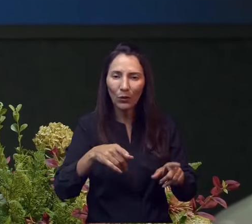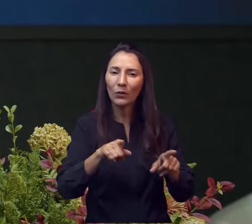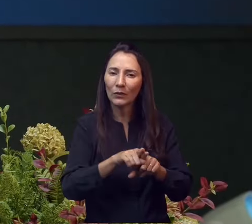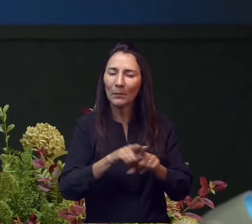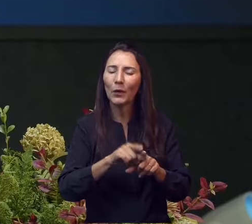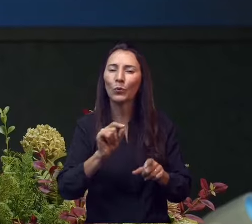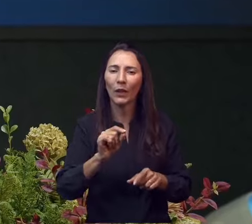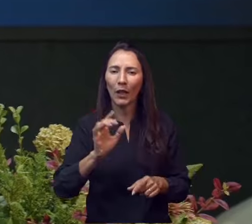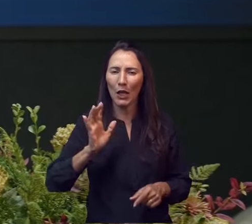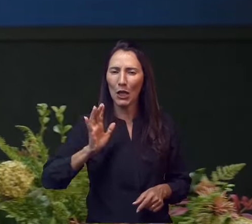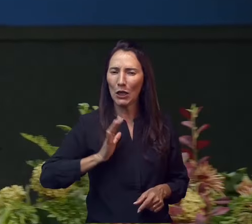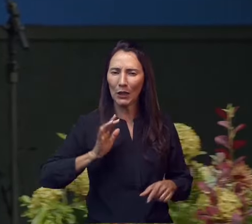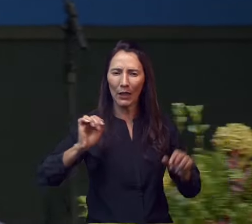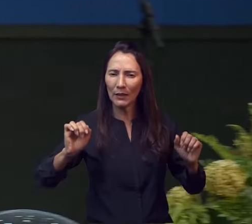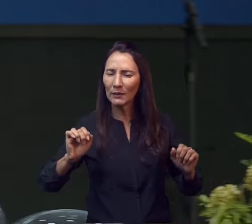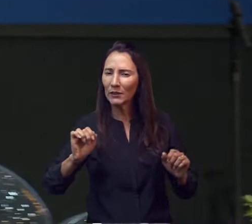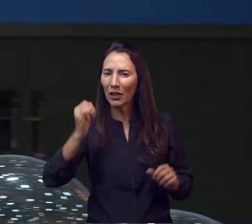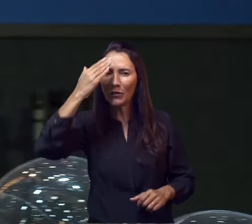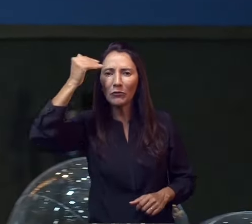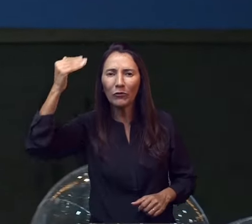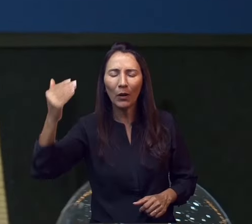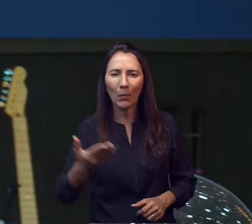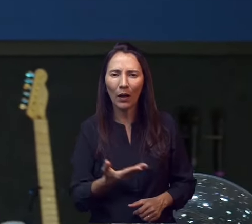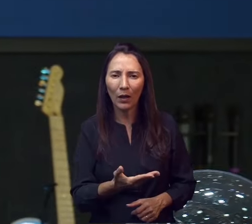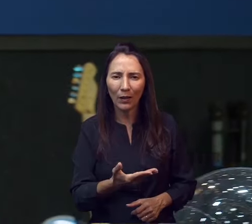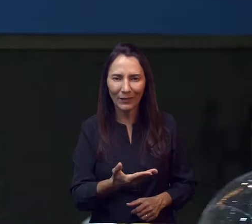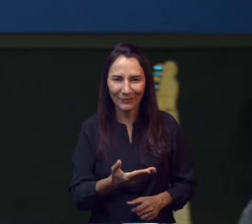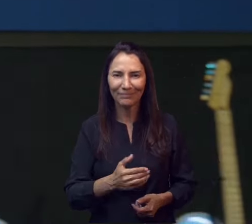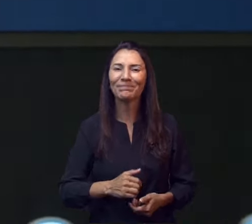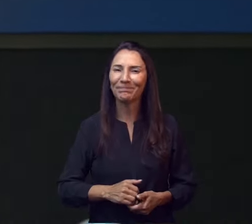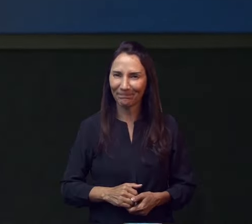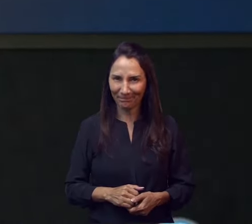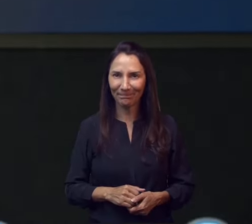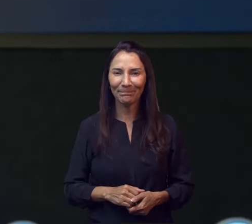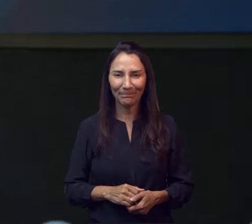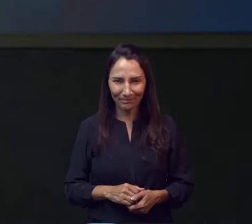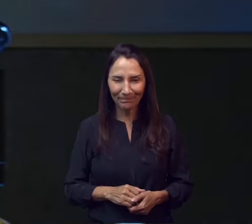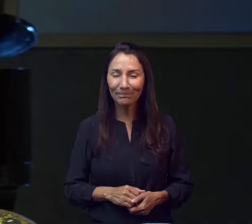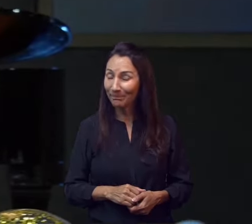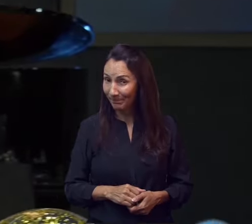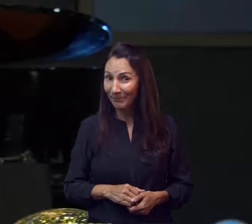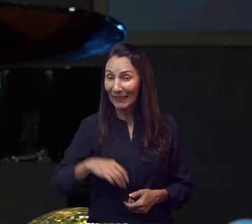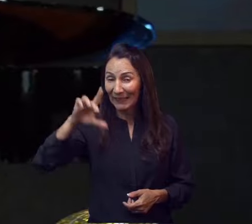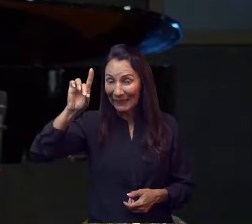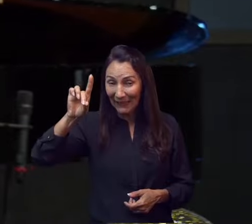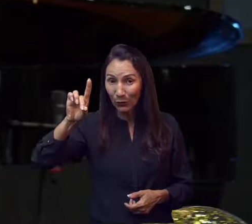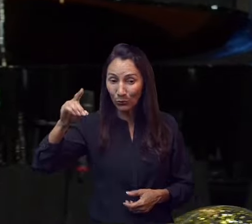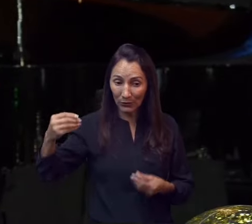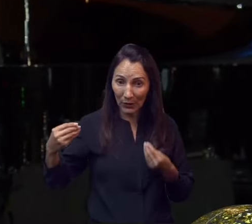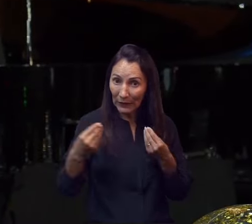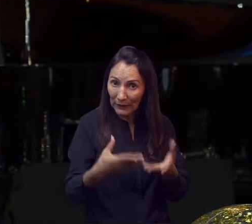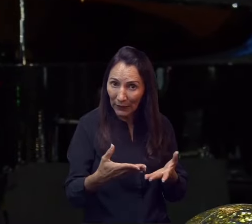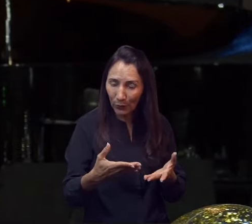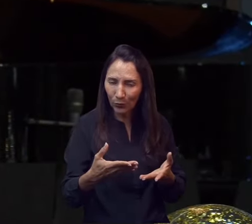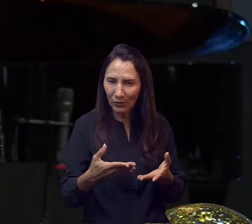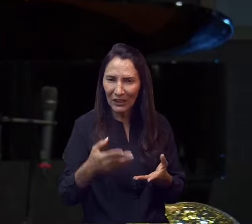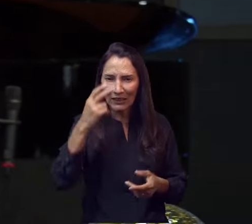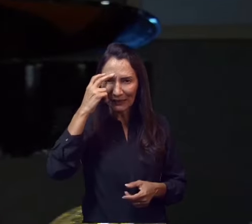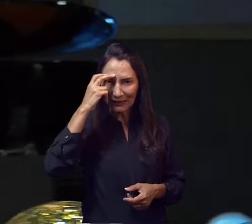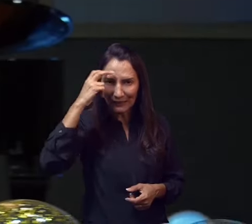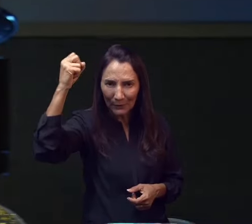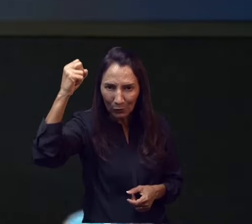a pessoa pode ter riqueza e pode não ter glória a pessoa pode ter glória e não ter riqueza Deus deu riqueza e glória vai lá no texto